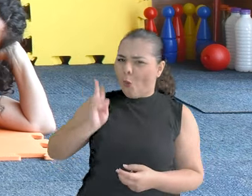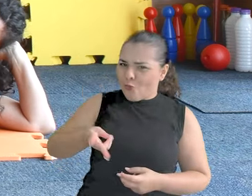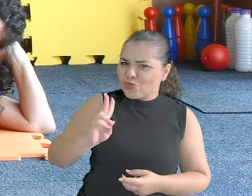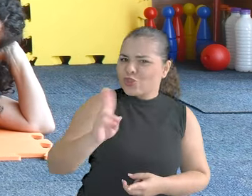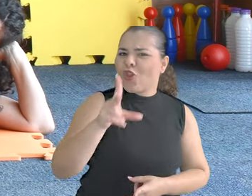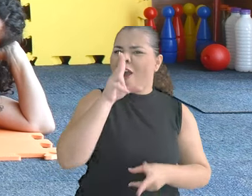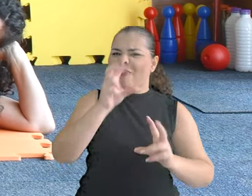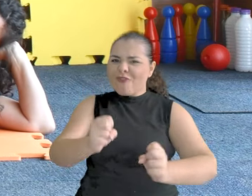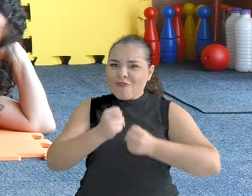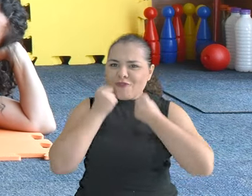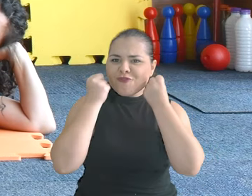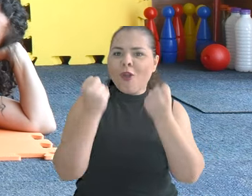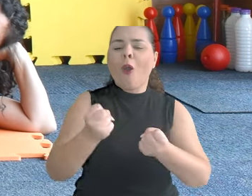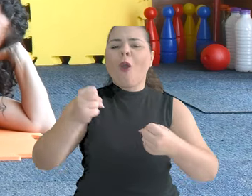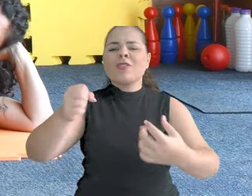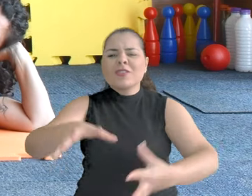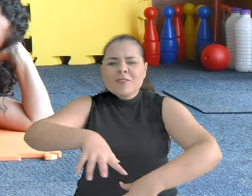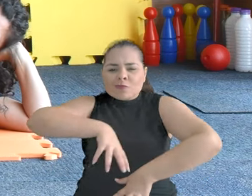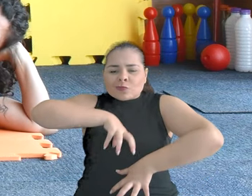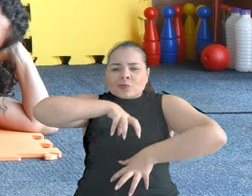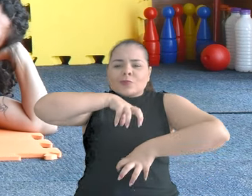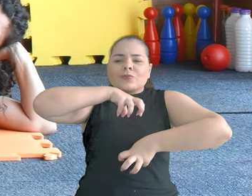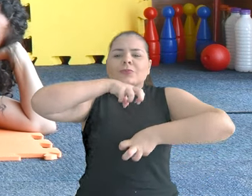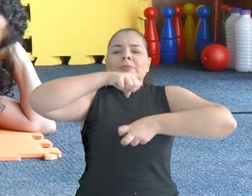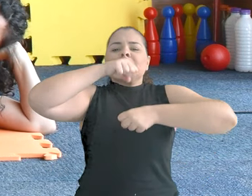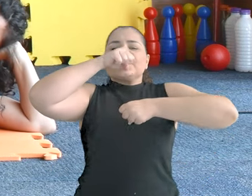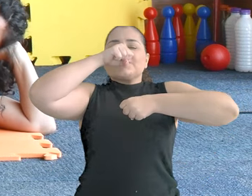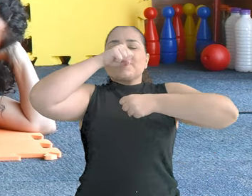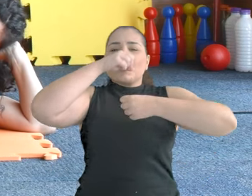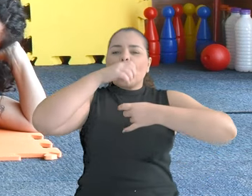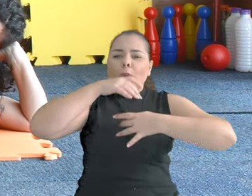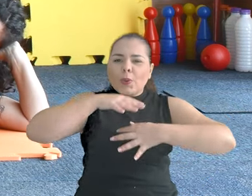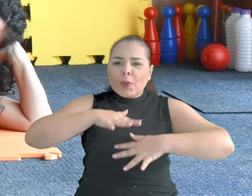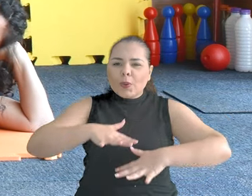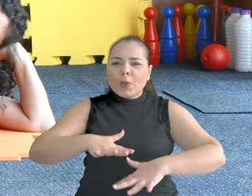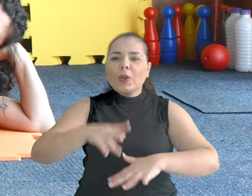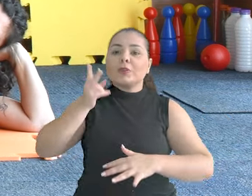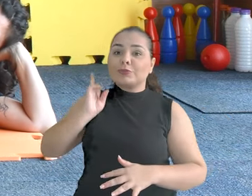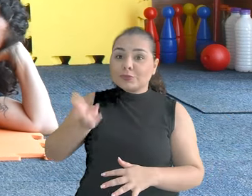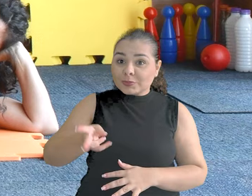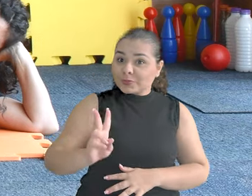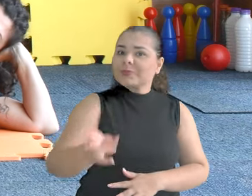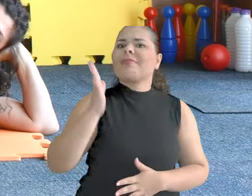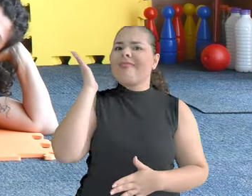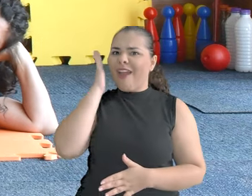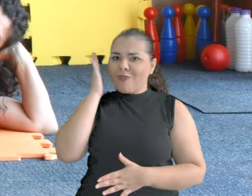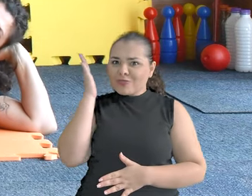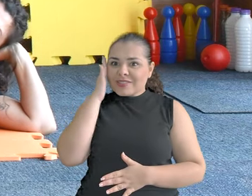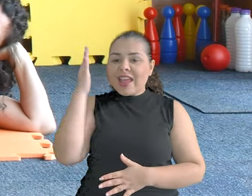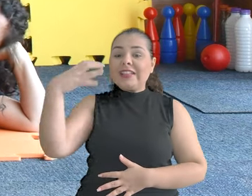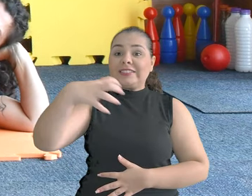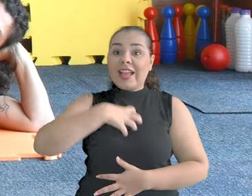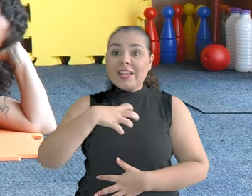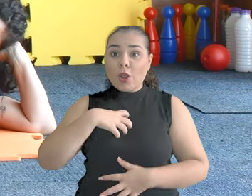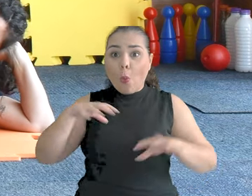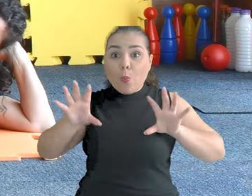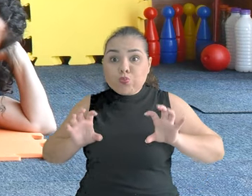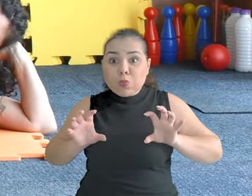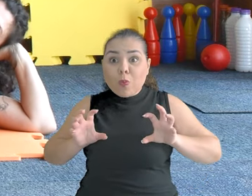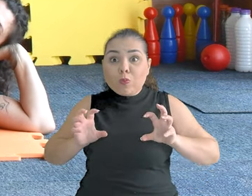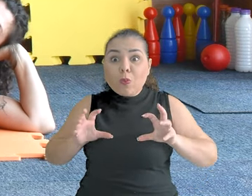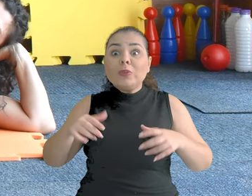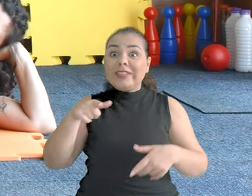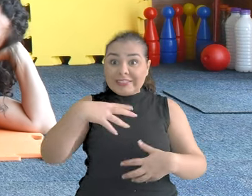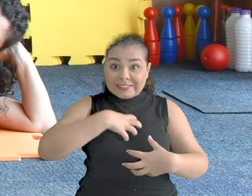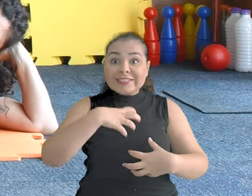continua te inspira Continua sem eu sei que o seu bumbum